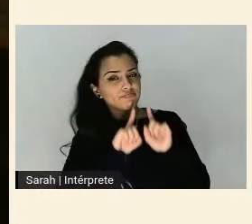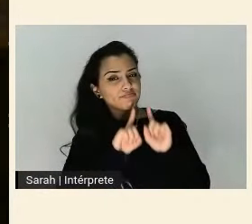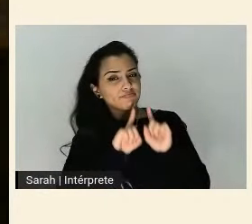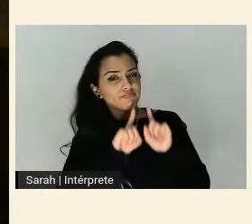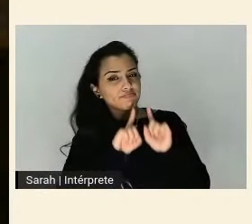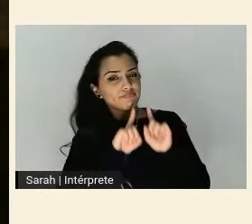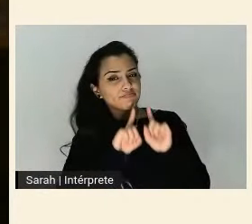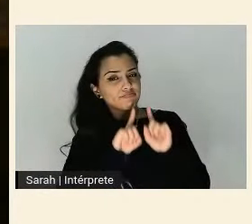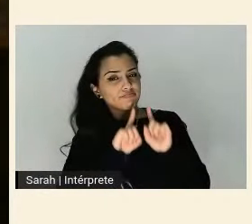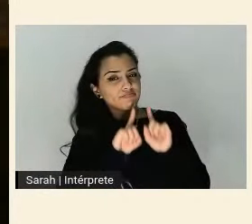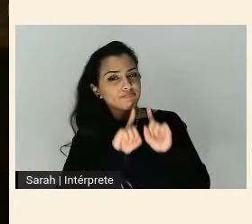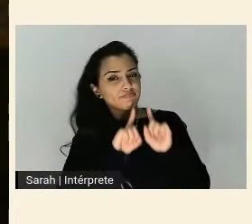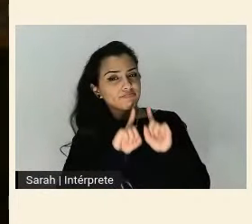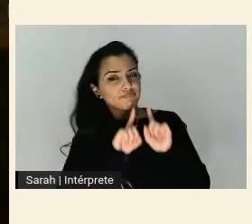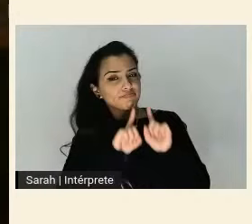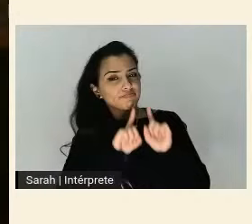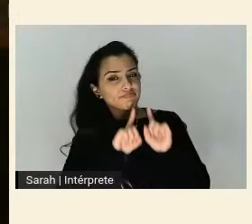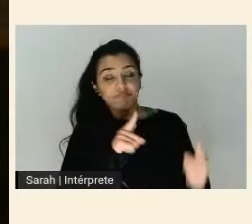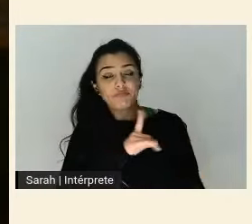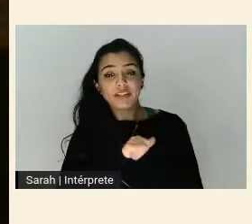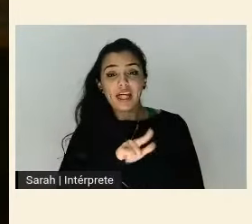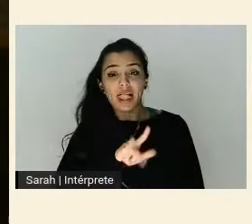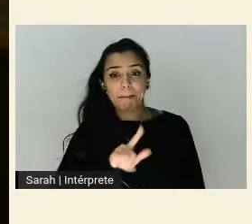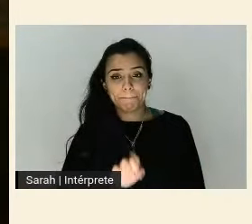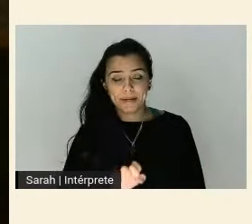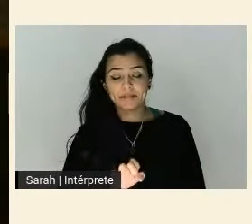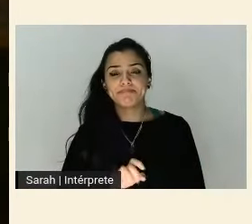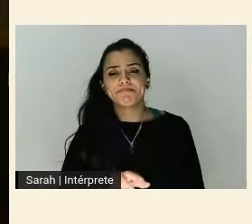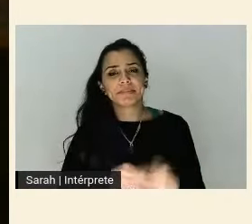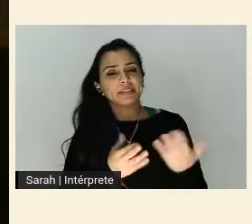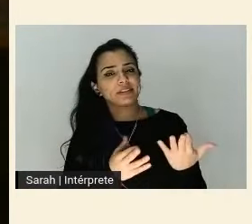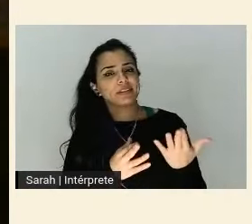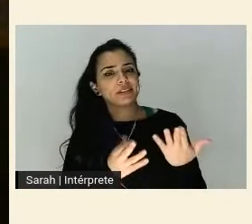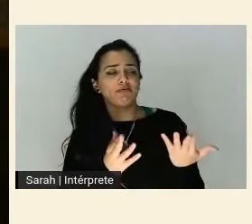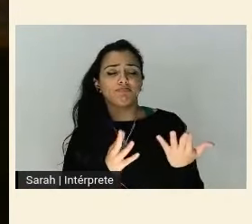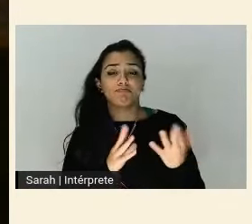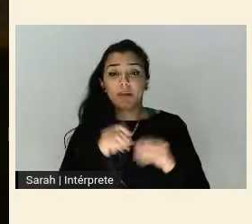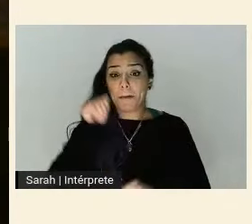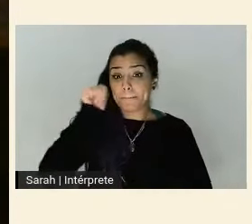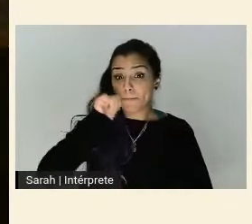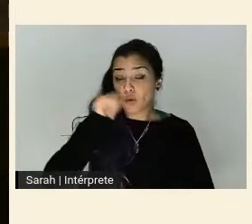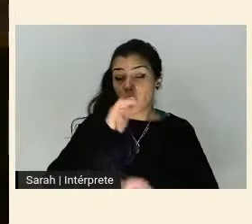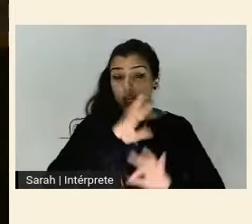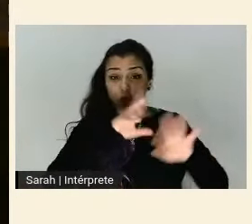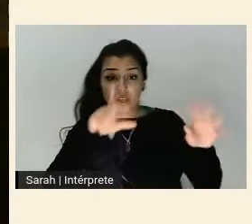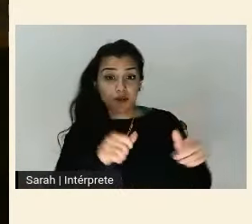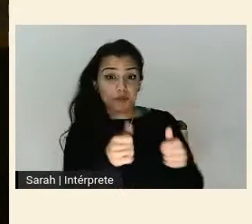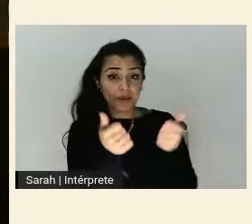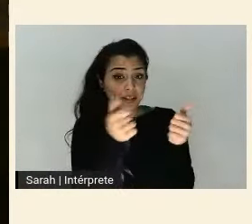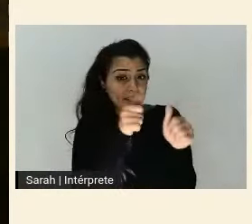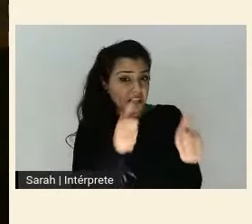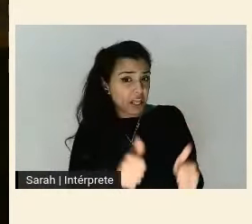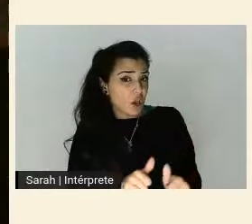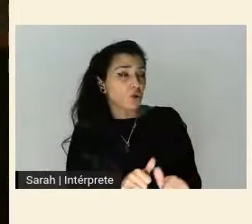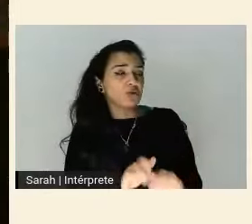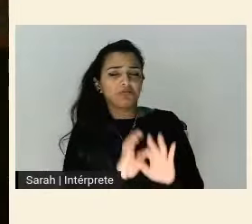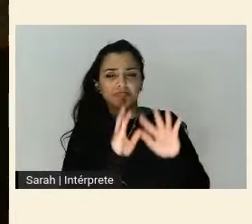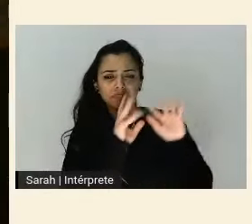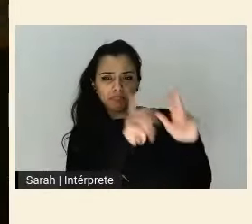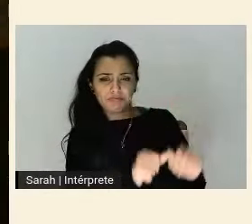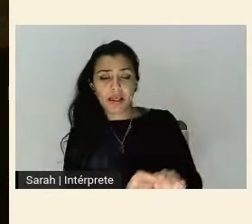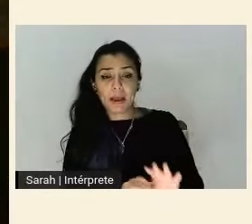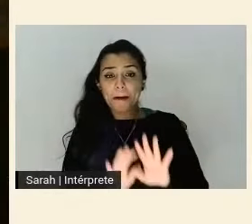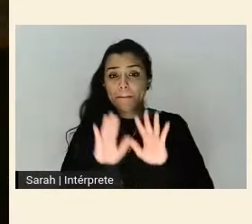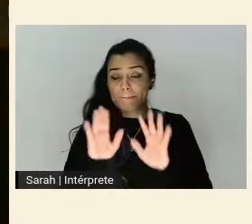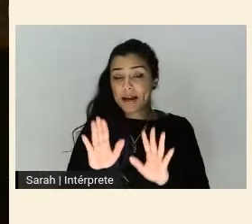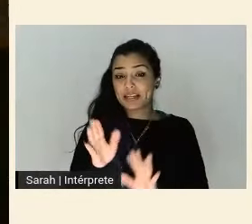os irmãos, Manape e Jiguê. Como amores, todas as mulheres, deusas, semideusas, simples mortais. Para